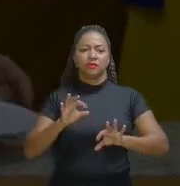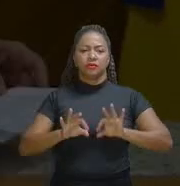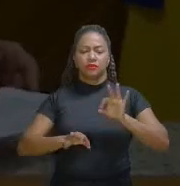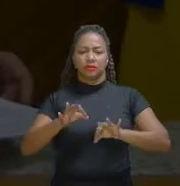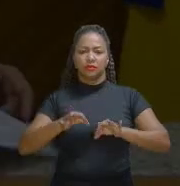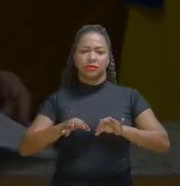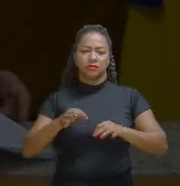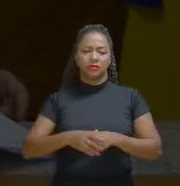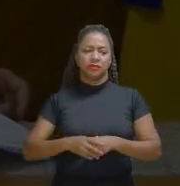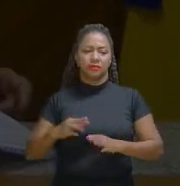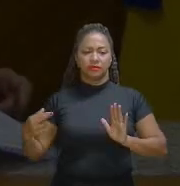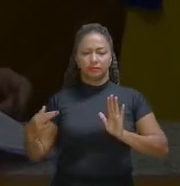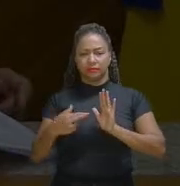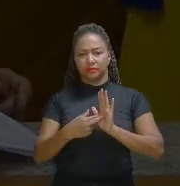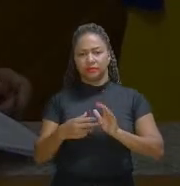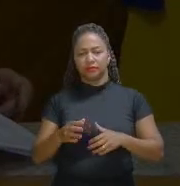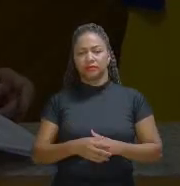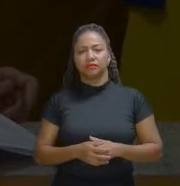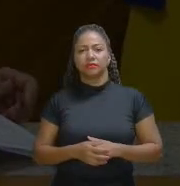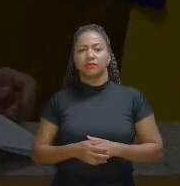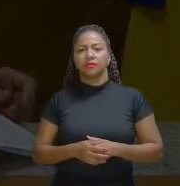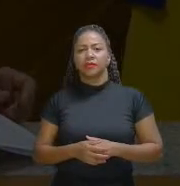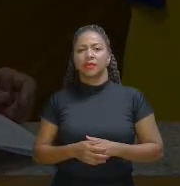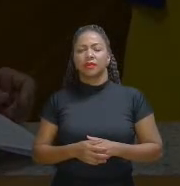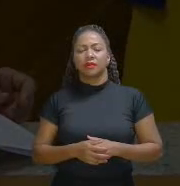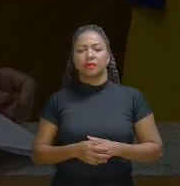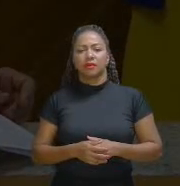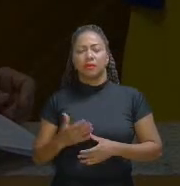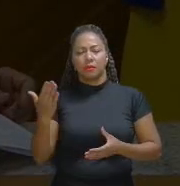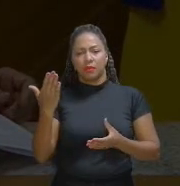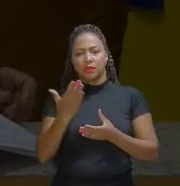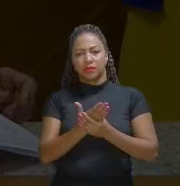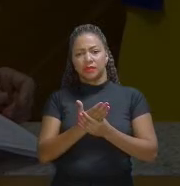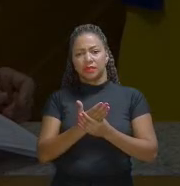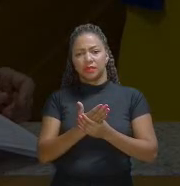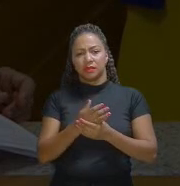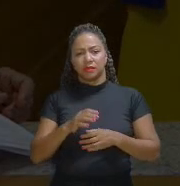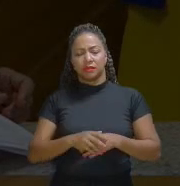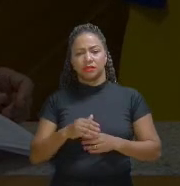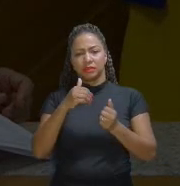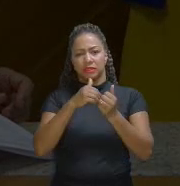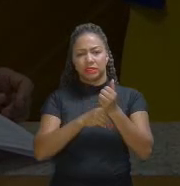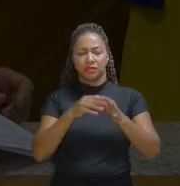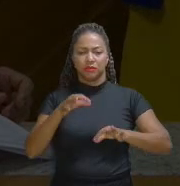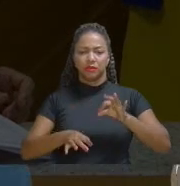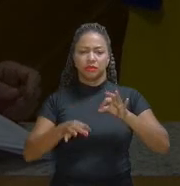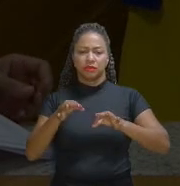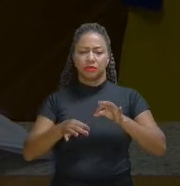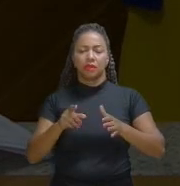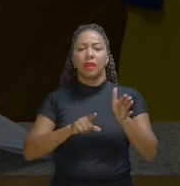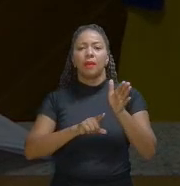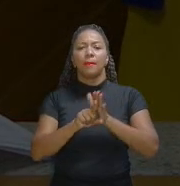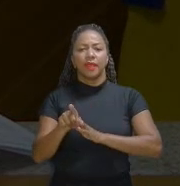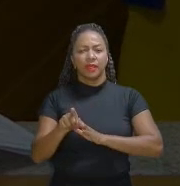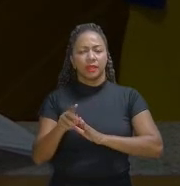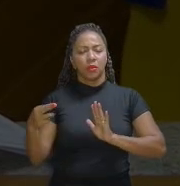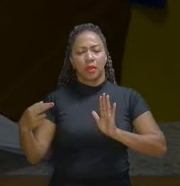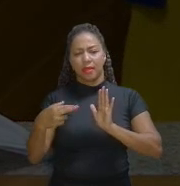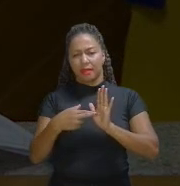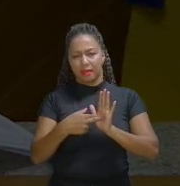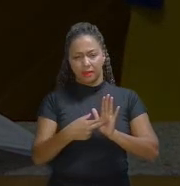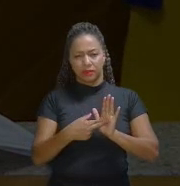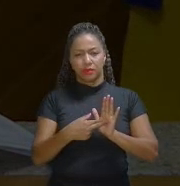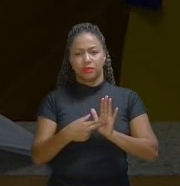do juiz relator. Um outro processo aqui que consta segredo de justiça. Pergunto ao